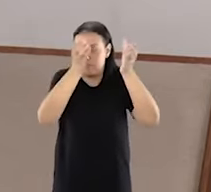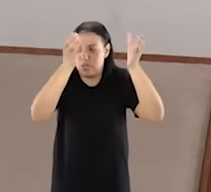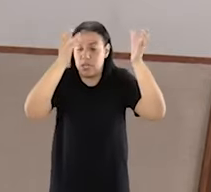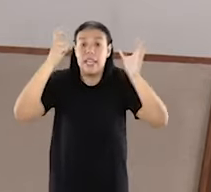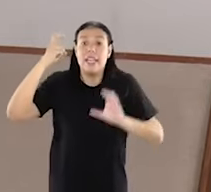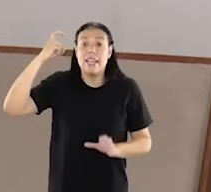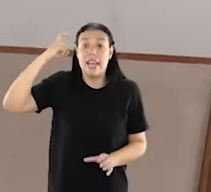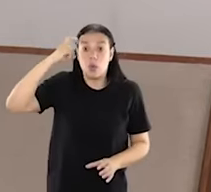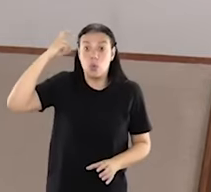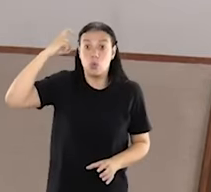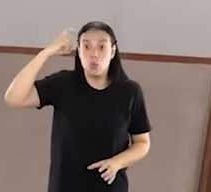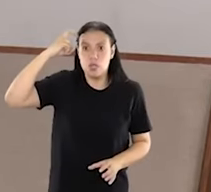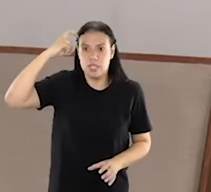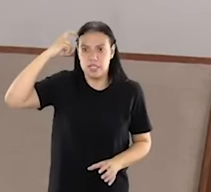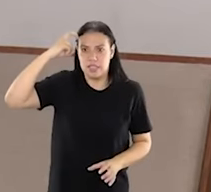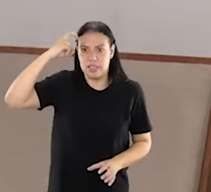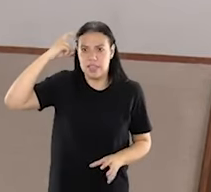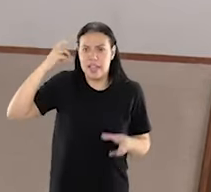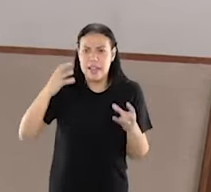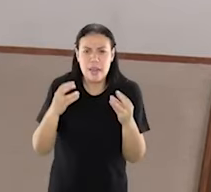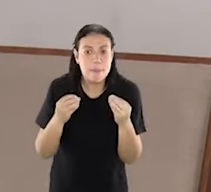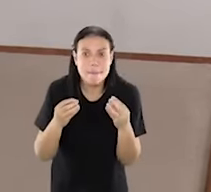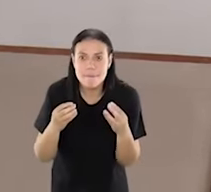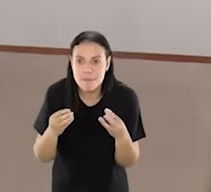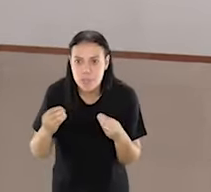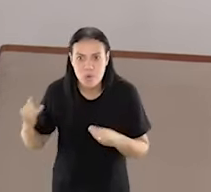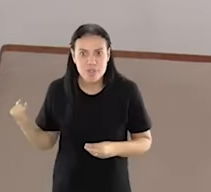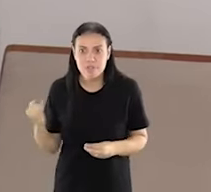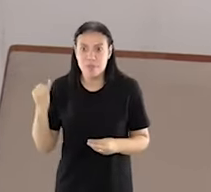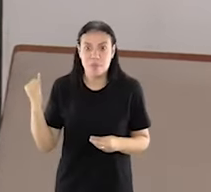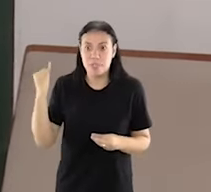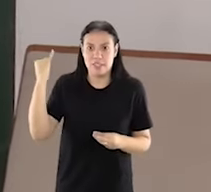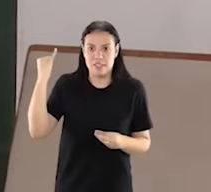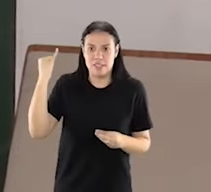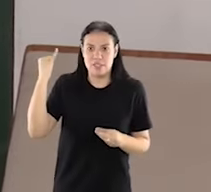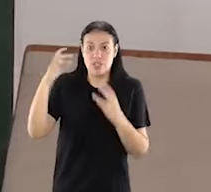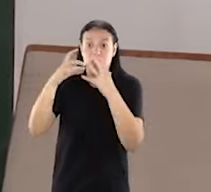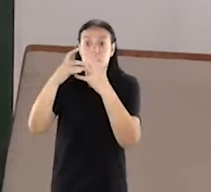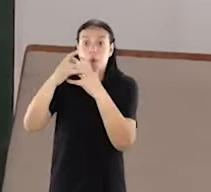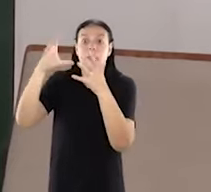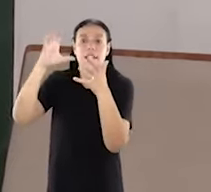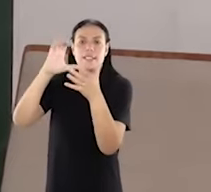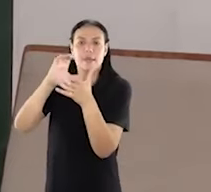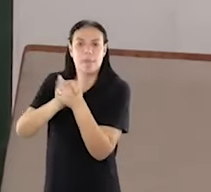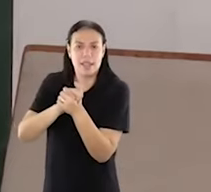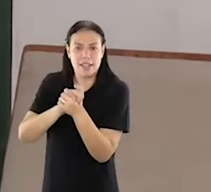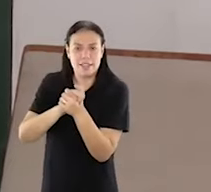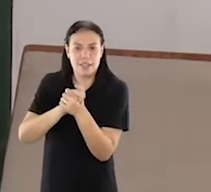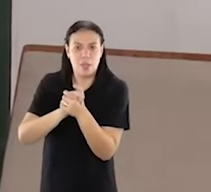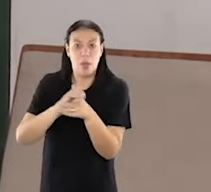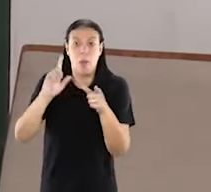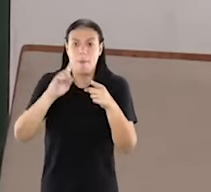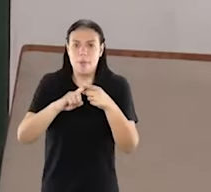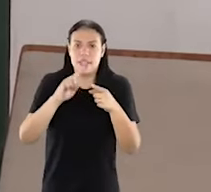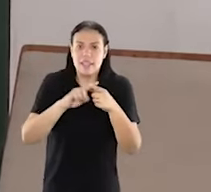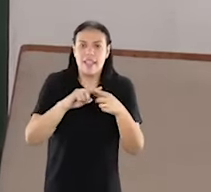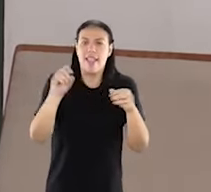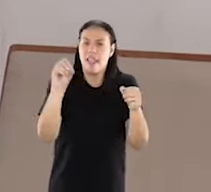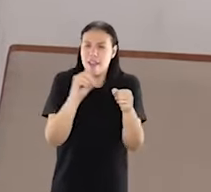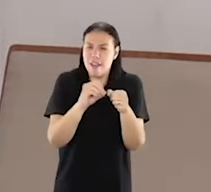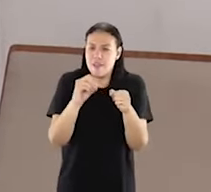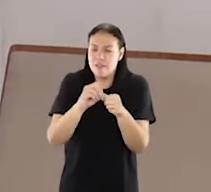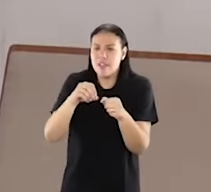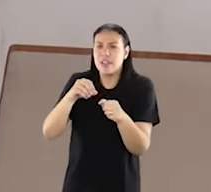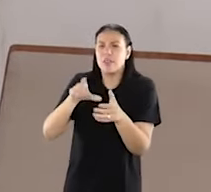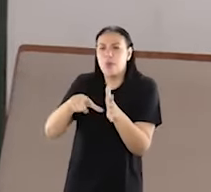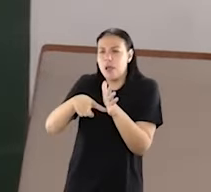das núpcias, do casamento. E esse perfume era preparado antecipadamente, paulatinamente,